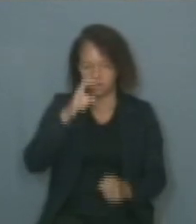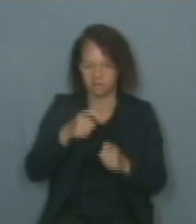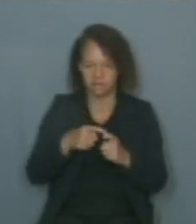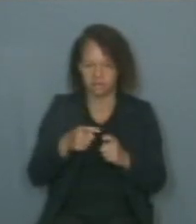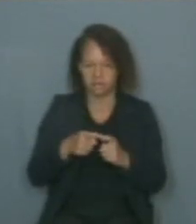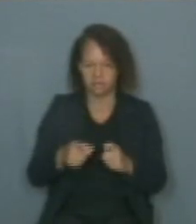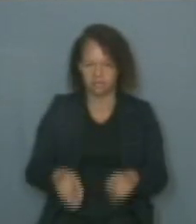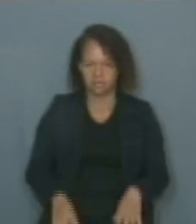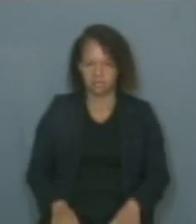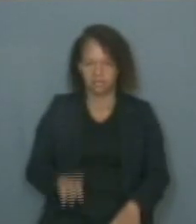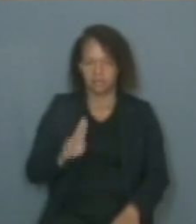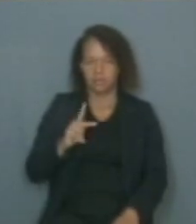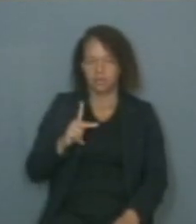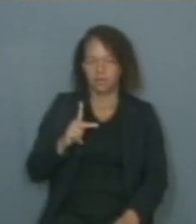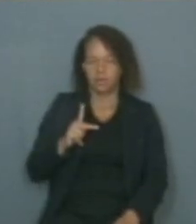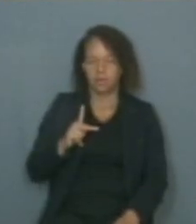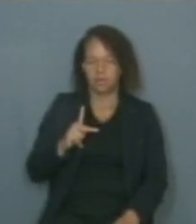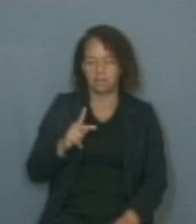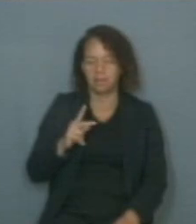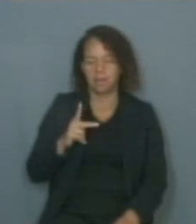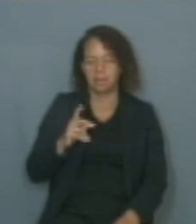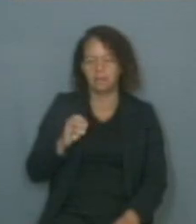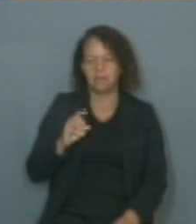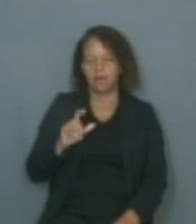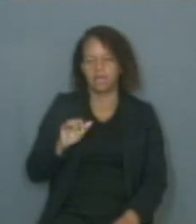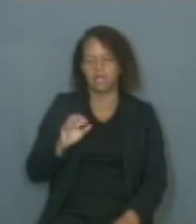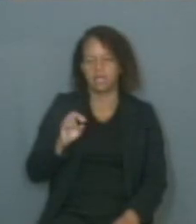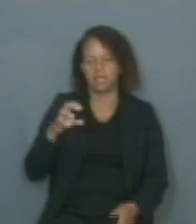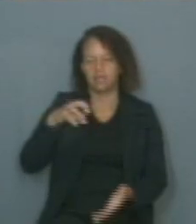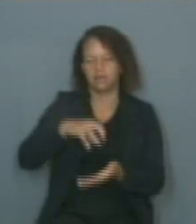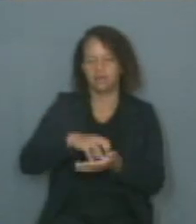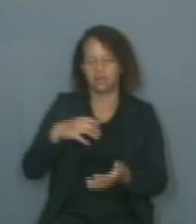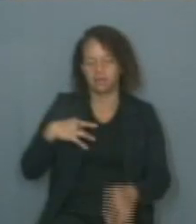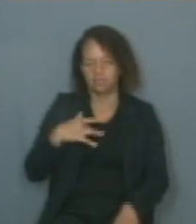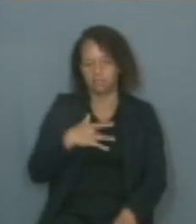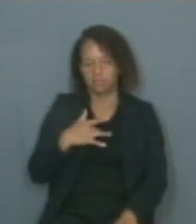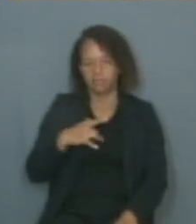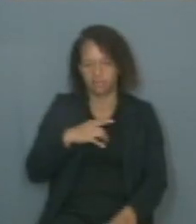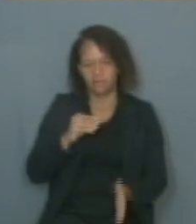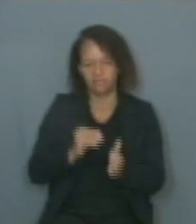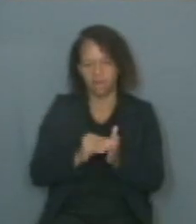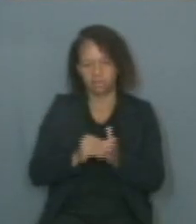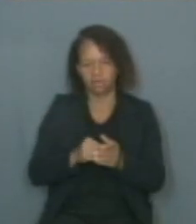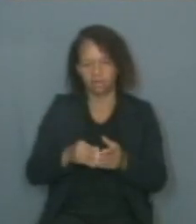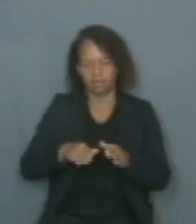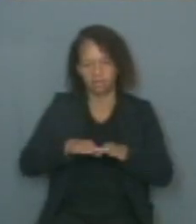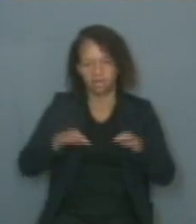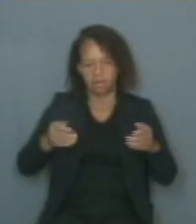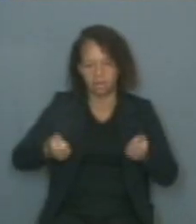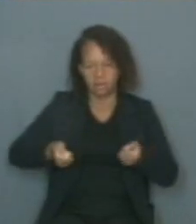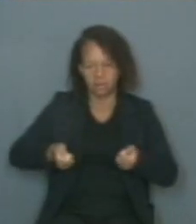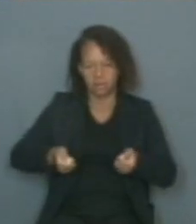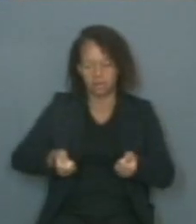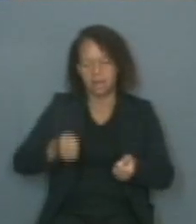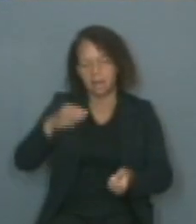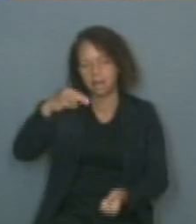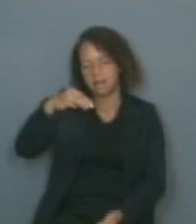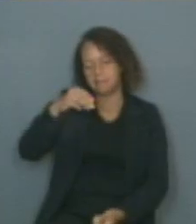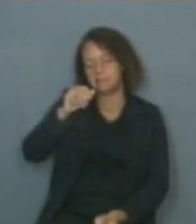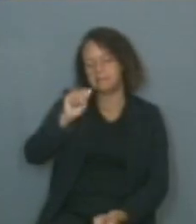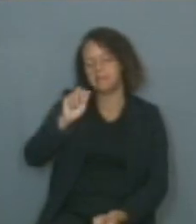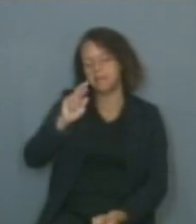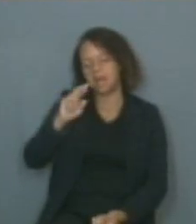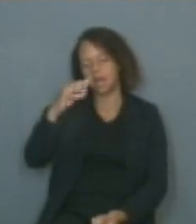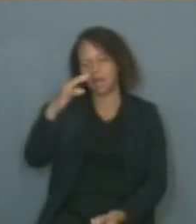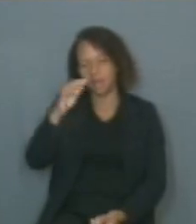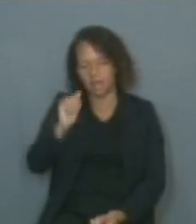né? UPIAs não, policlínicas e unidades de saúde. Falta maca hospitalar, né? Eu quero que